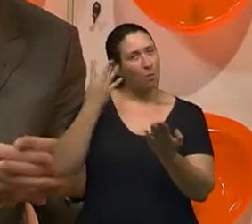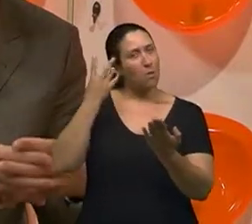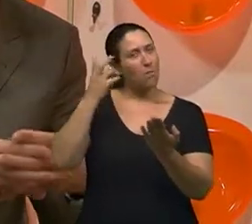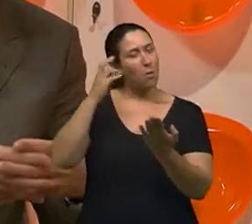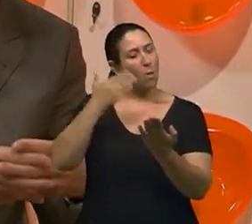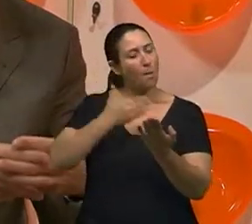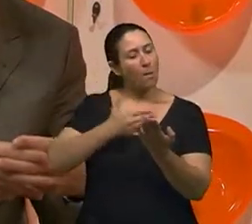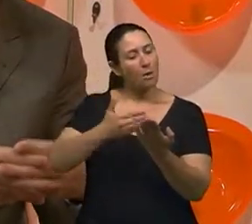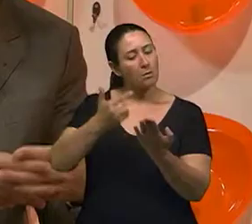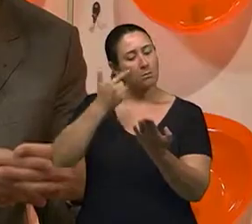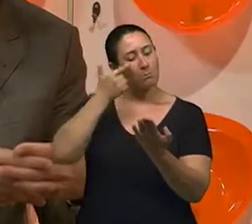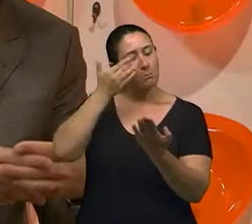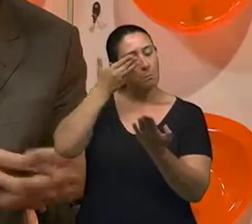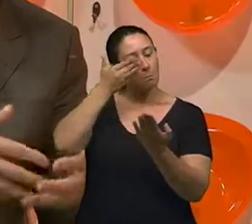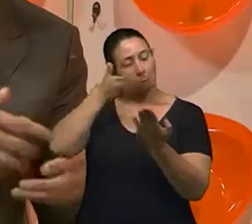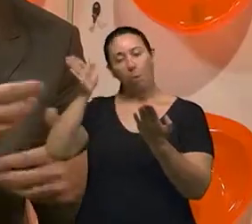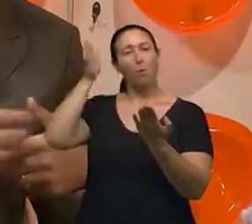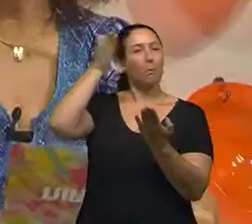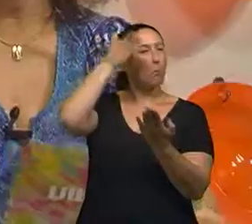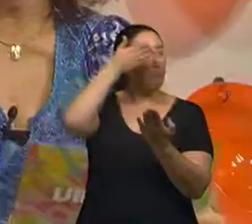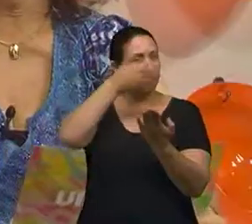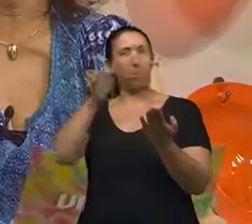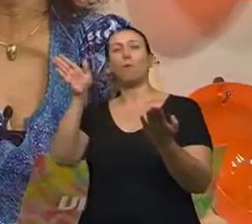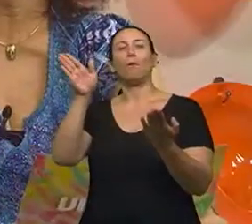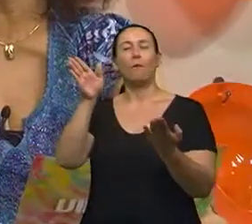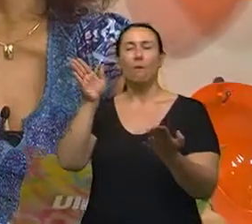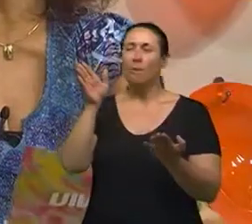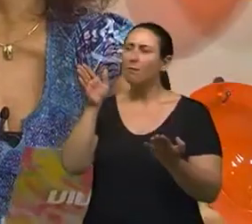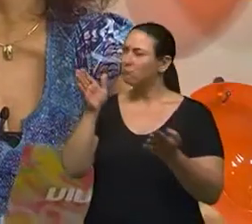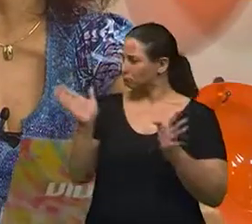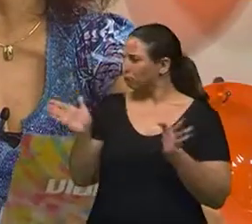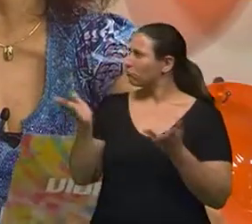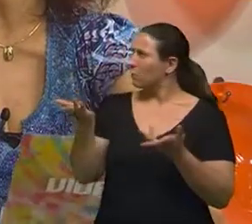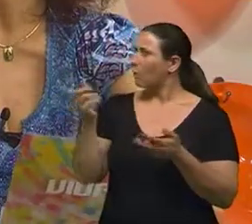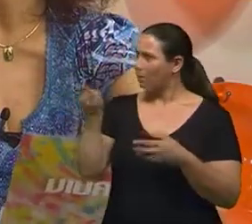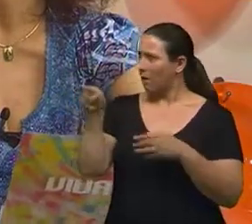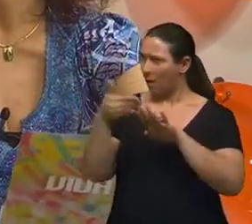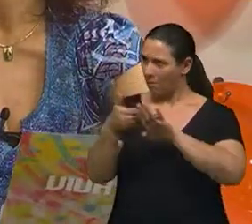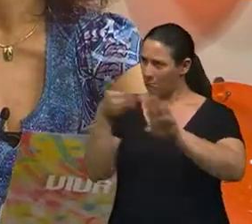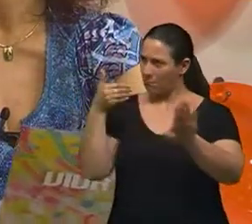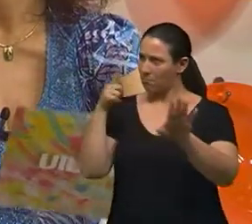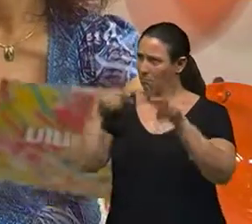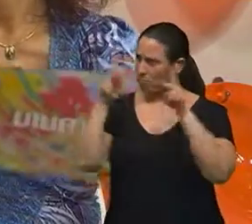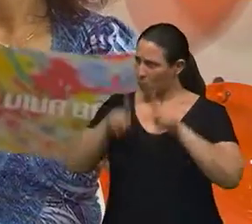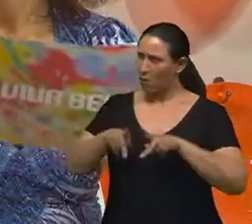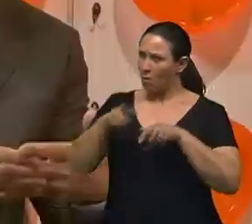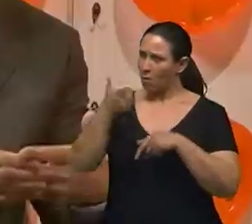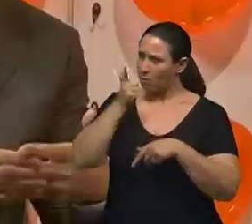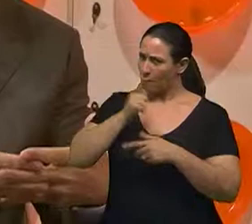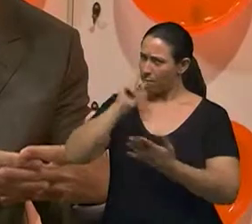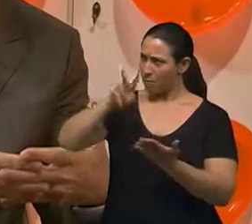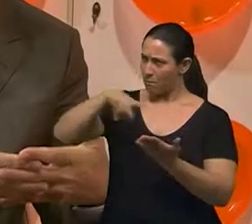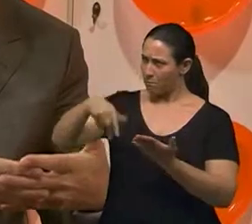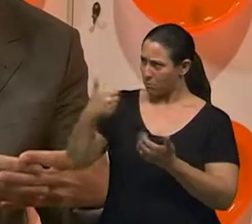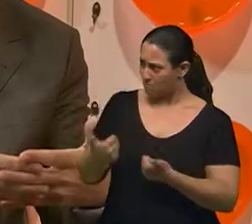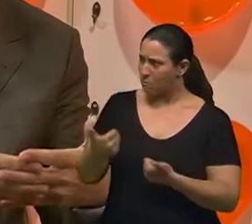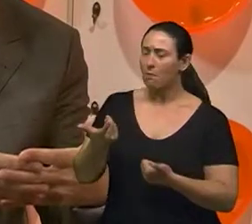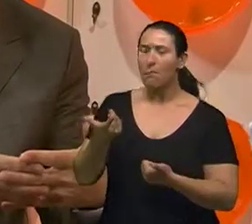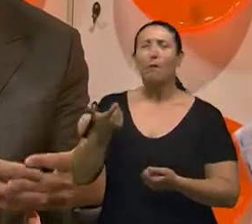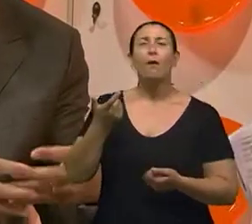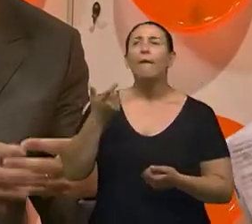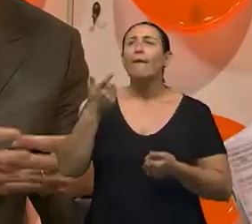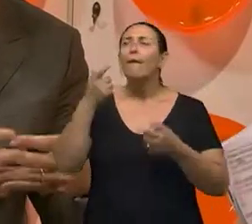começa a perder o foco de leitura. E por que que afastando se vê melhor? Porque o foco próximo não se consegue fazer